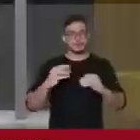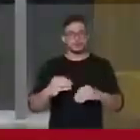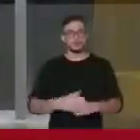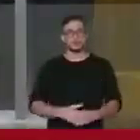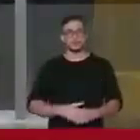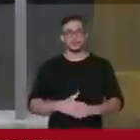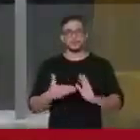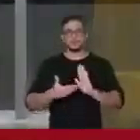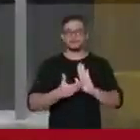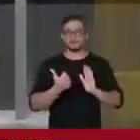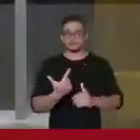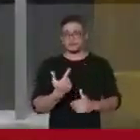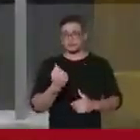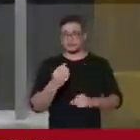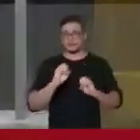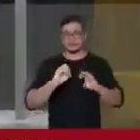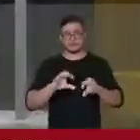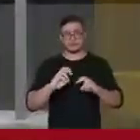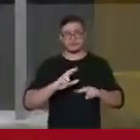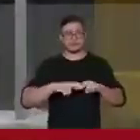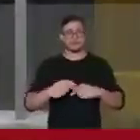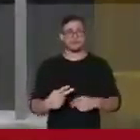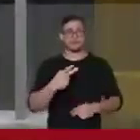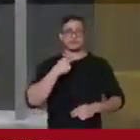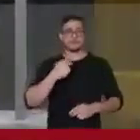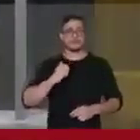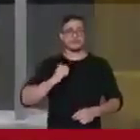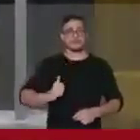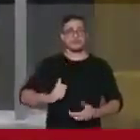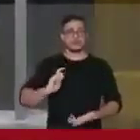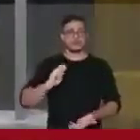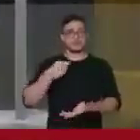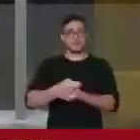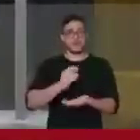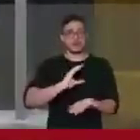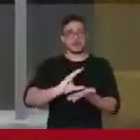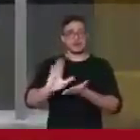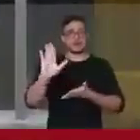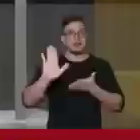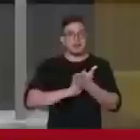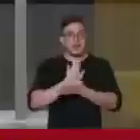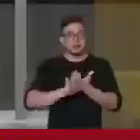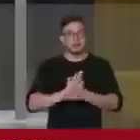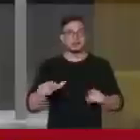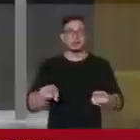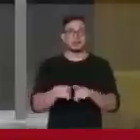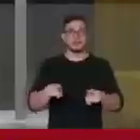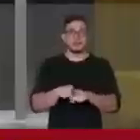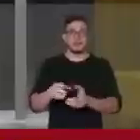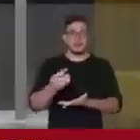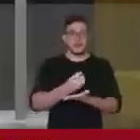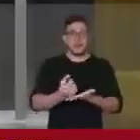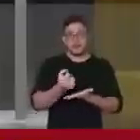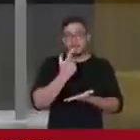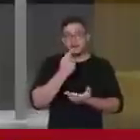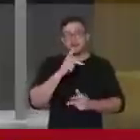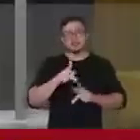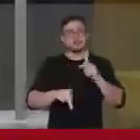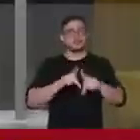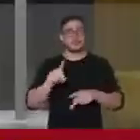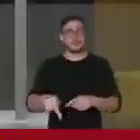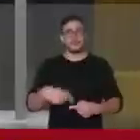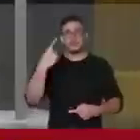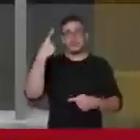não tem verbas se quebra pagar bolsa para estudante cortado na farmácia popular para comprar remédio para aqueles